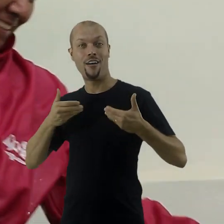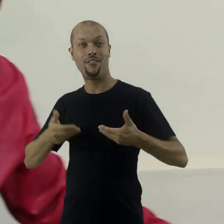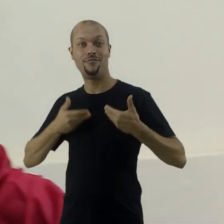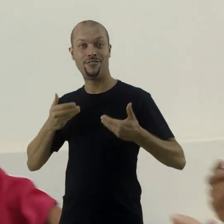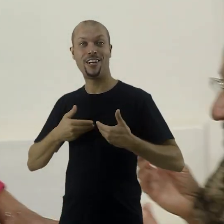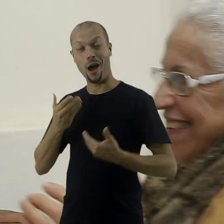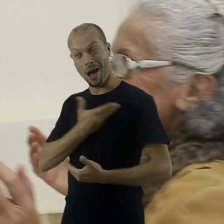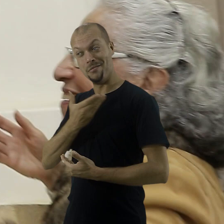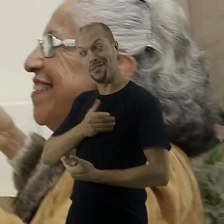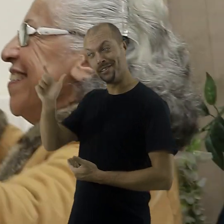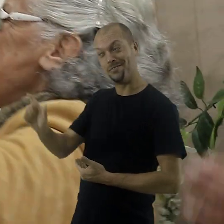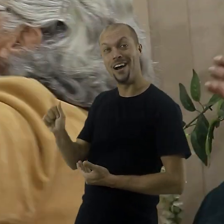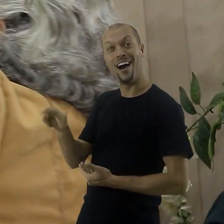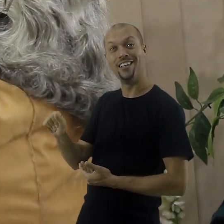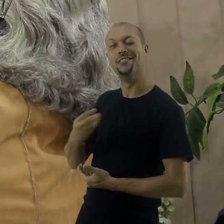apoiar.